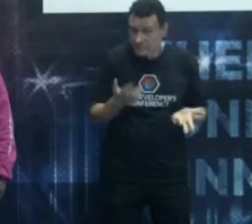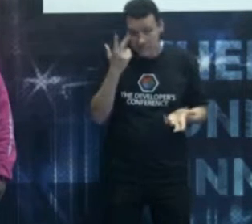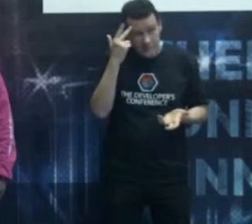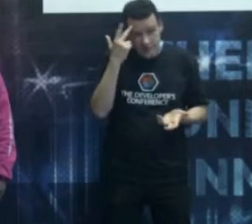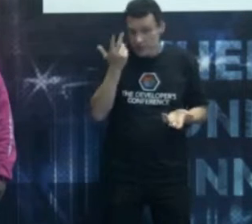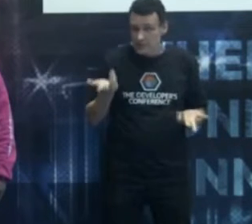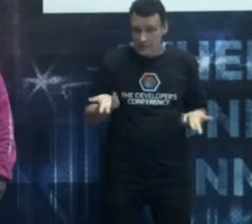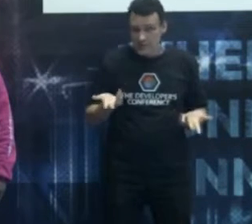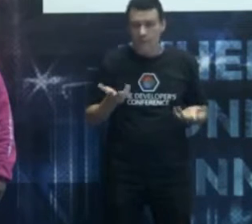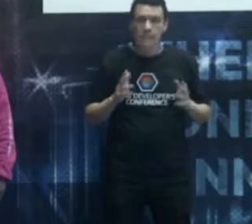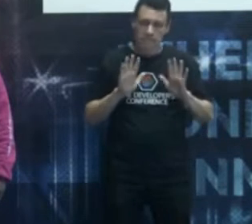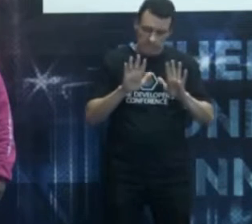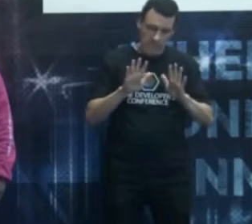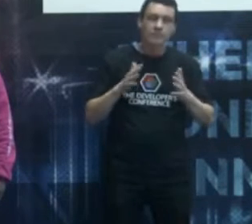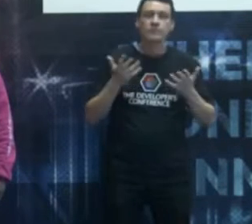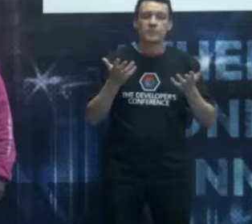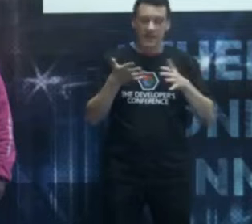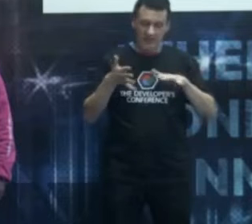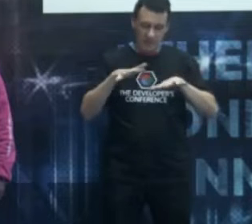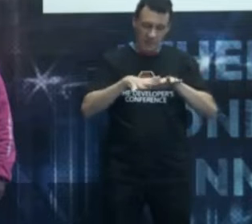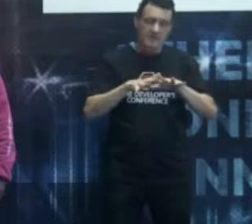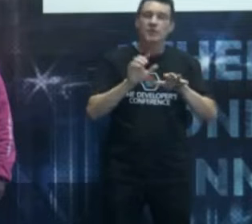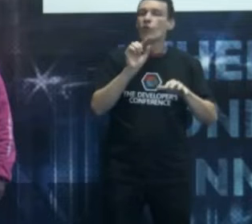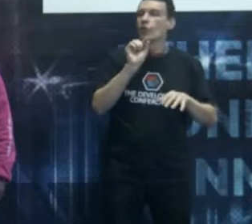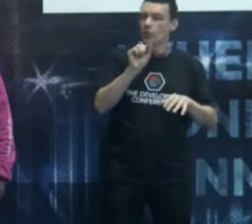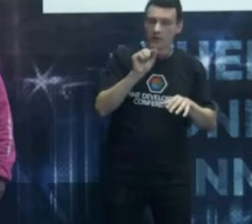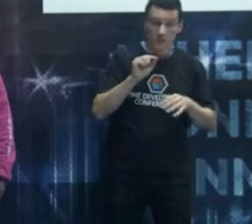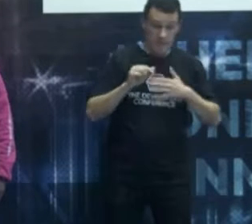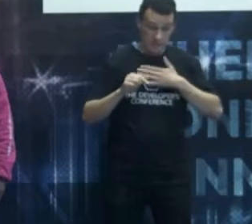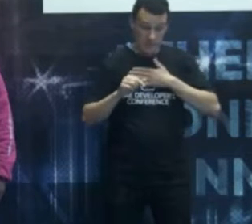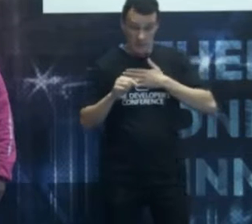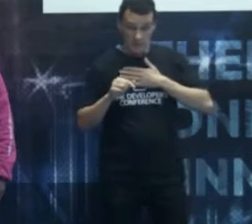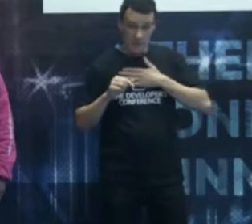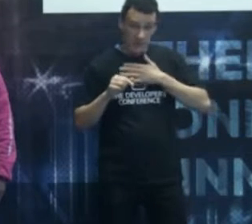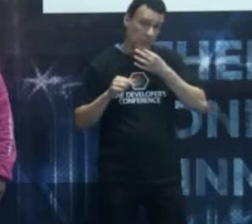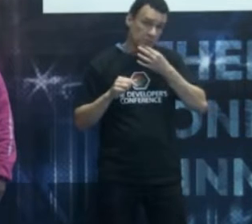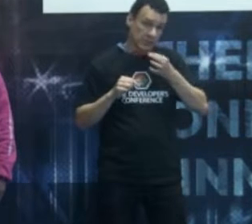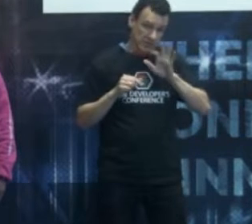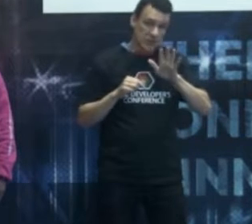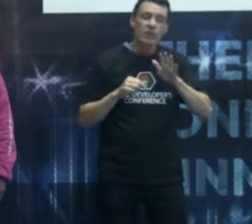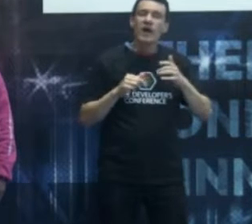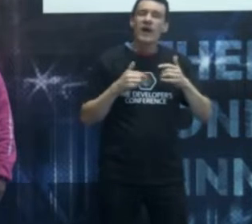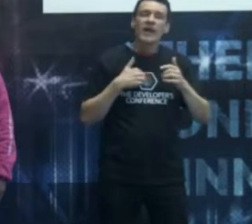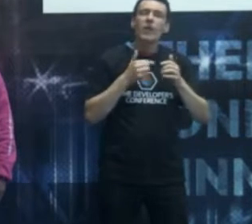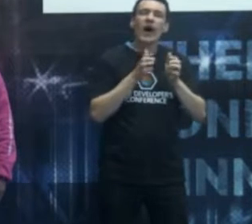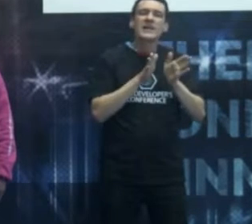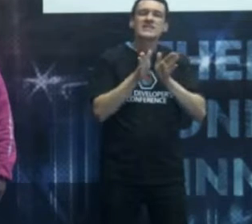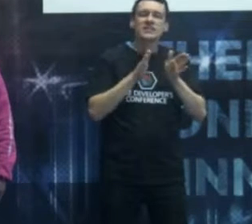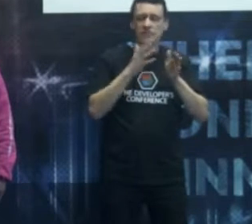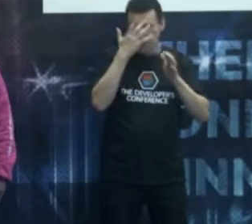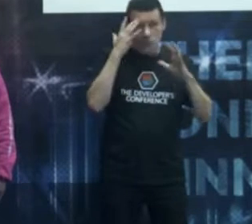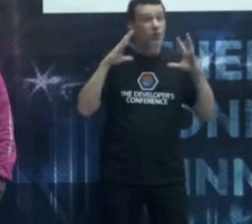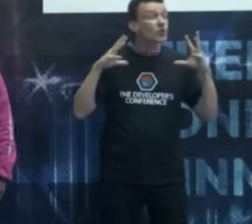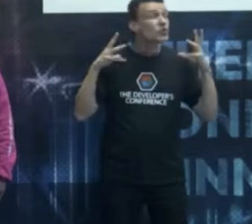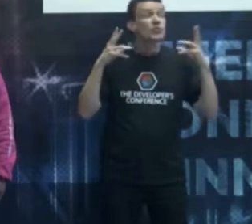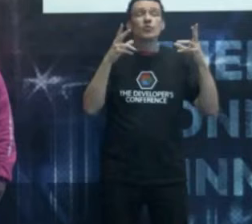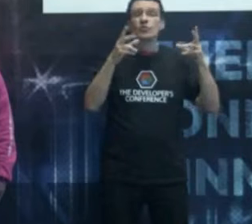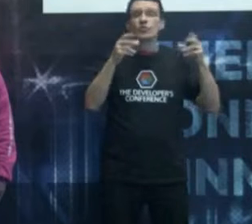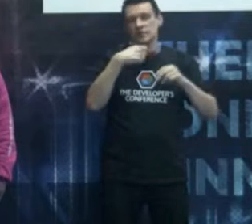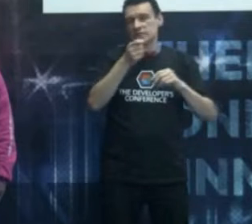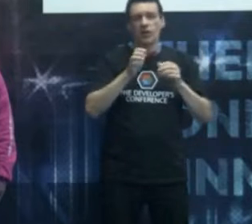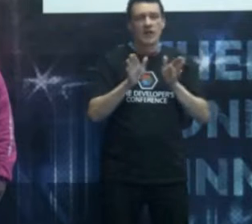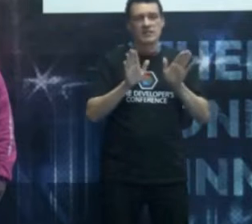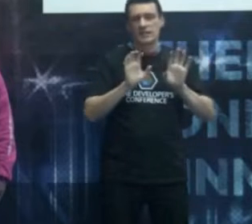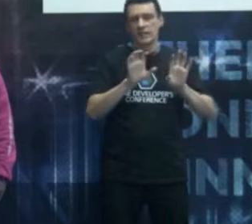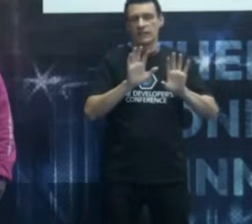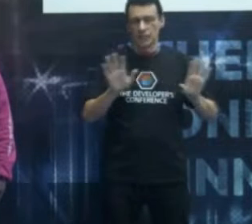trazer a parte da inclusão, como entender, pelo menos do meu ponto de vista, que é você deixar acessível para todas as pessoas. Porque foi até,